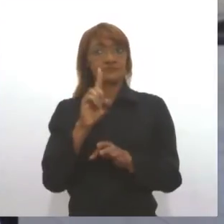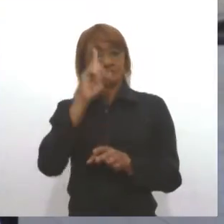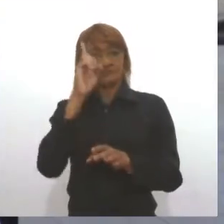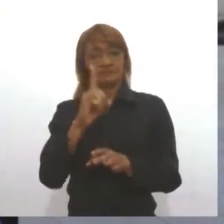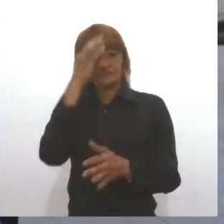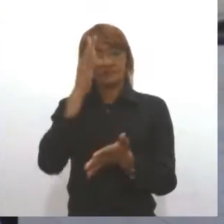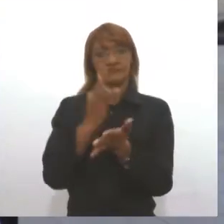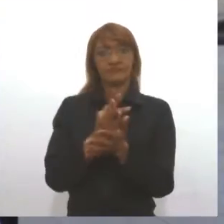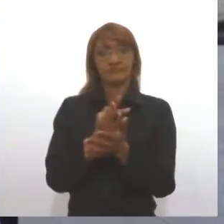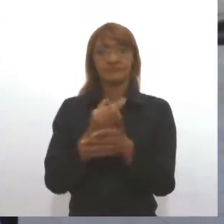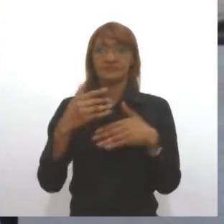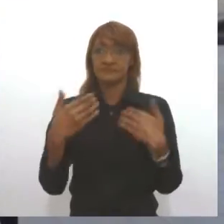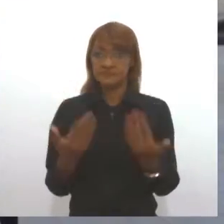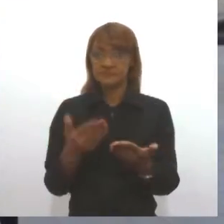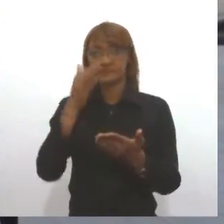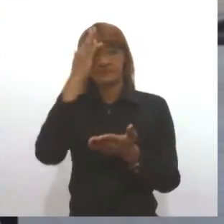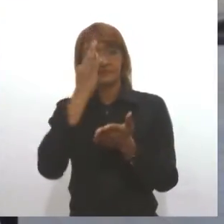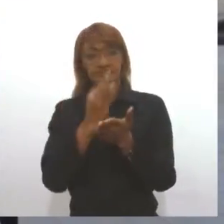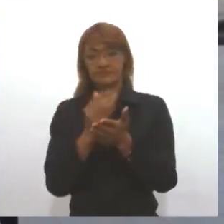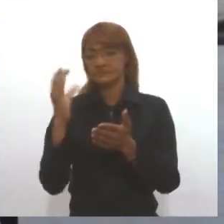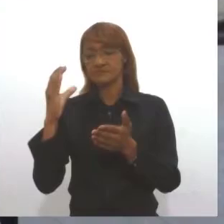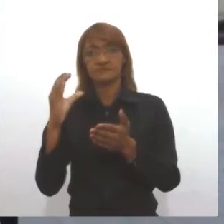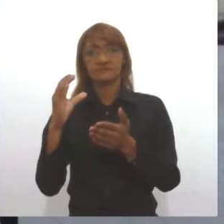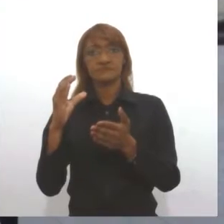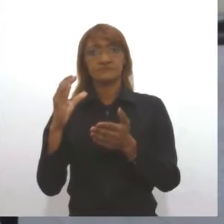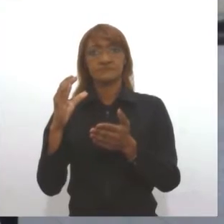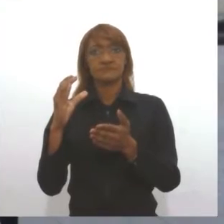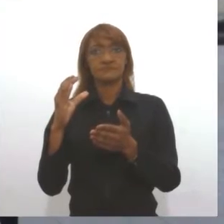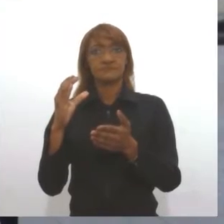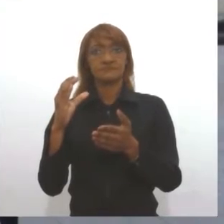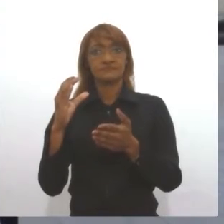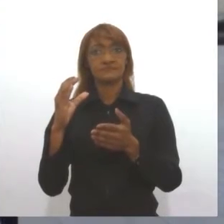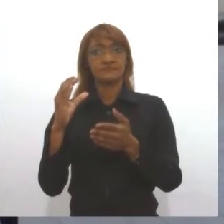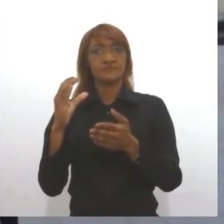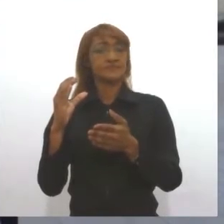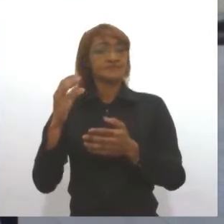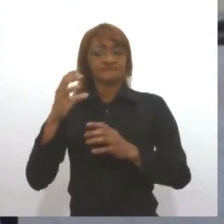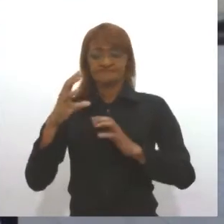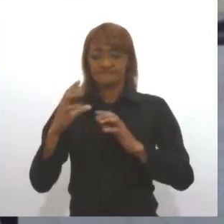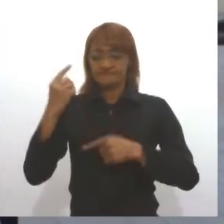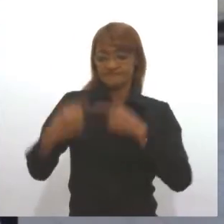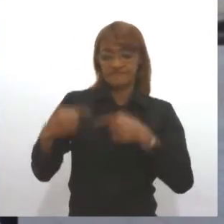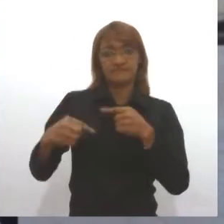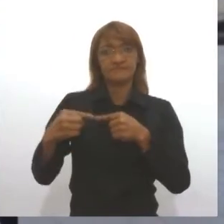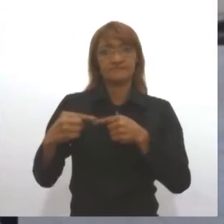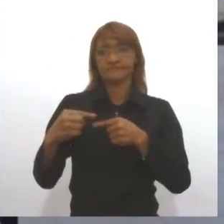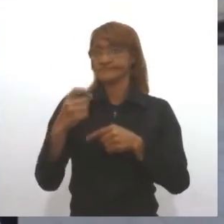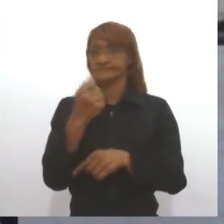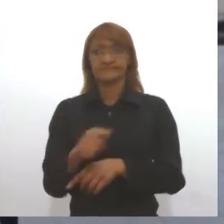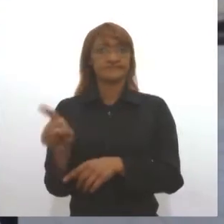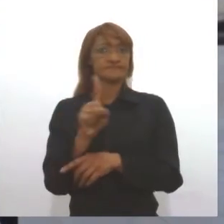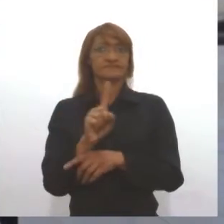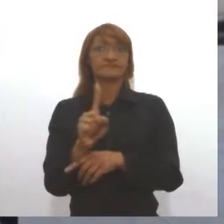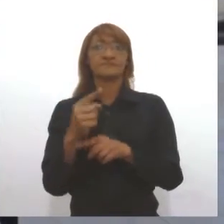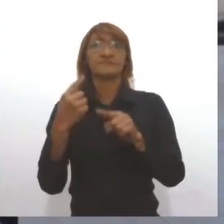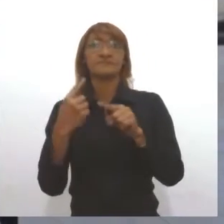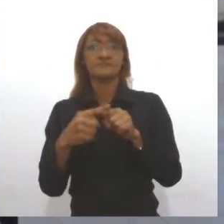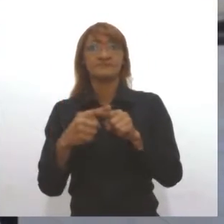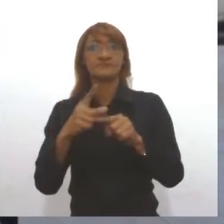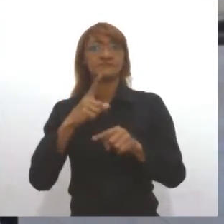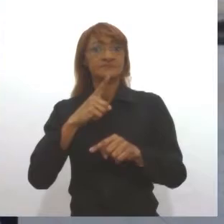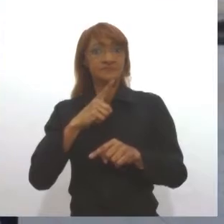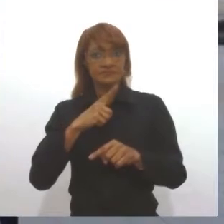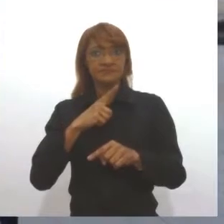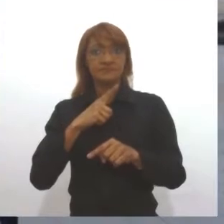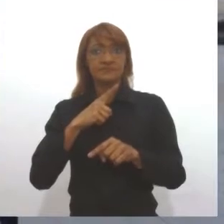e ciência não devem entrar em atrito, porque tem pontos de vista diferentes,